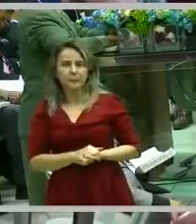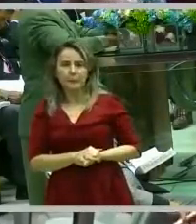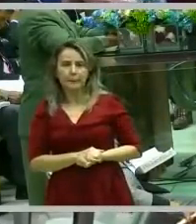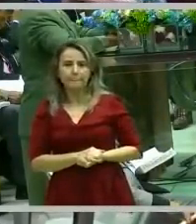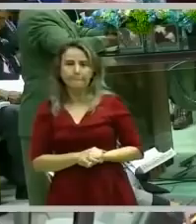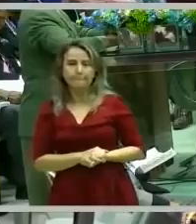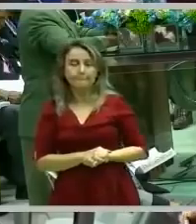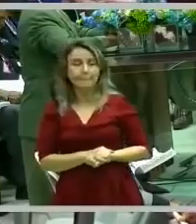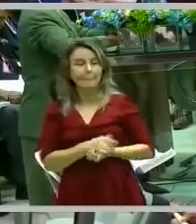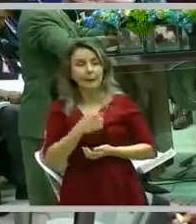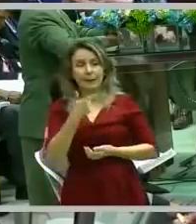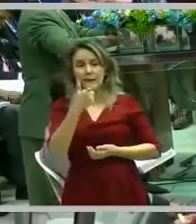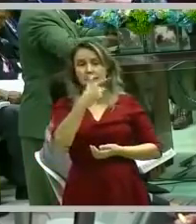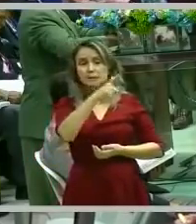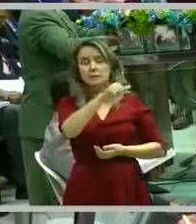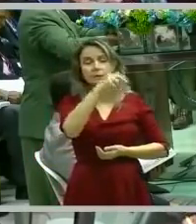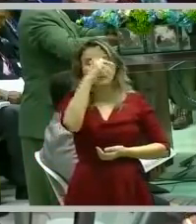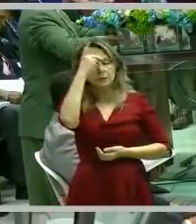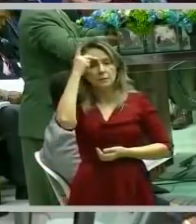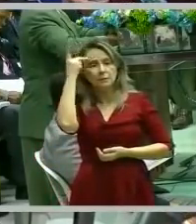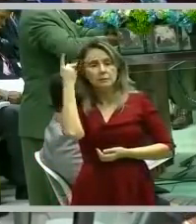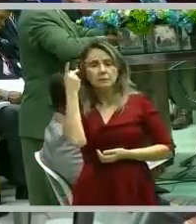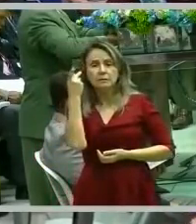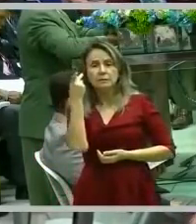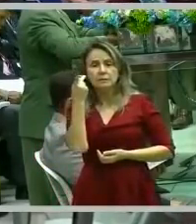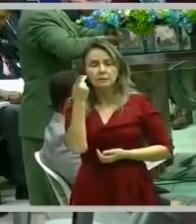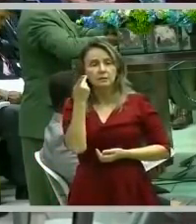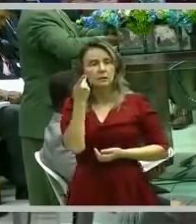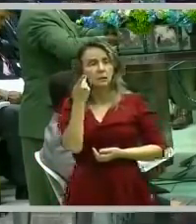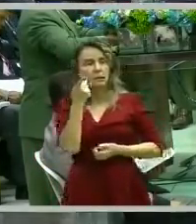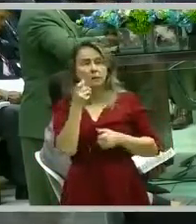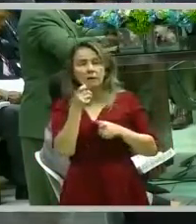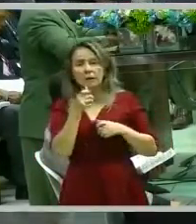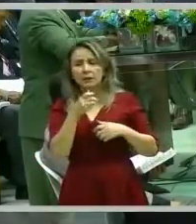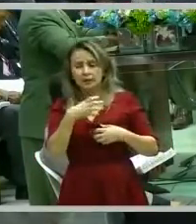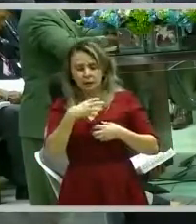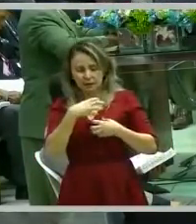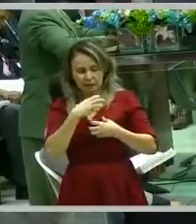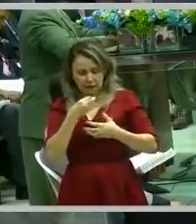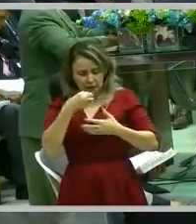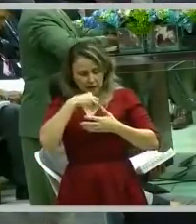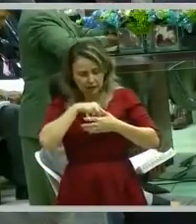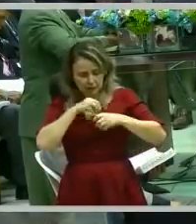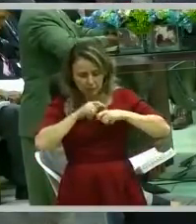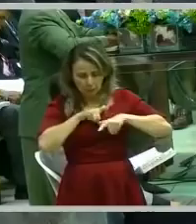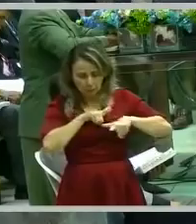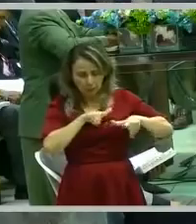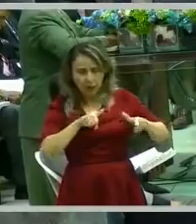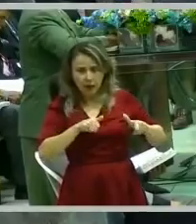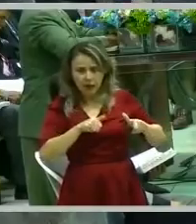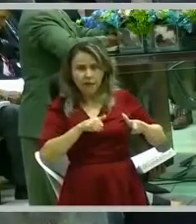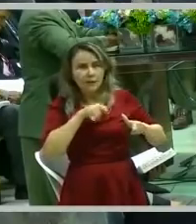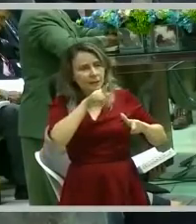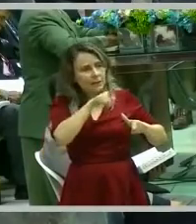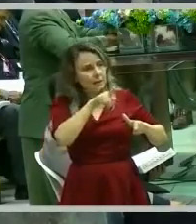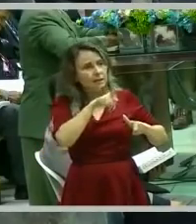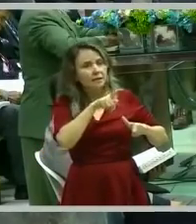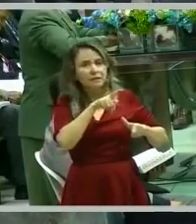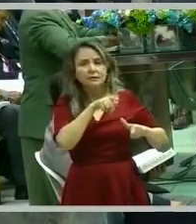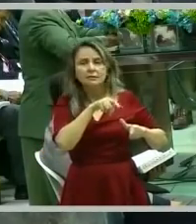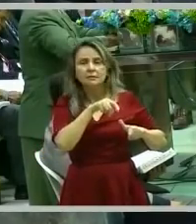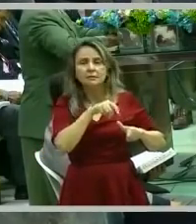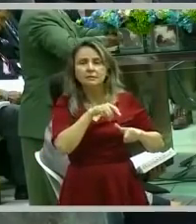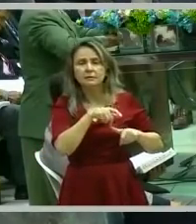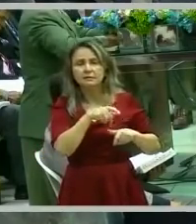Os vazios vão te desprezar. Os vazios vão dizer que você é menino. Os vazios vão dizer que você